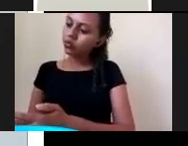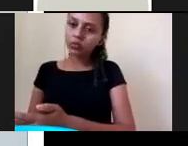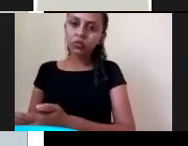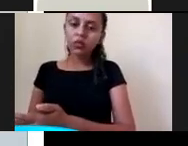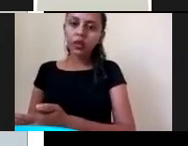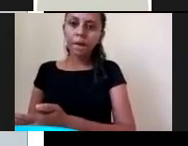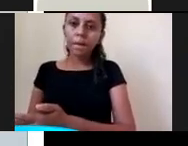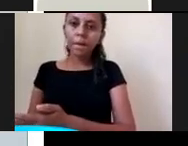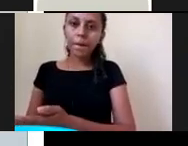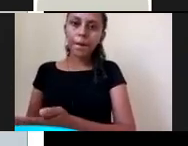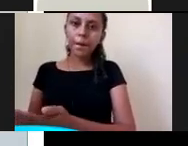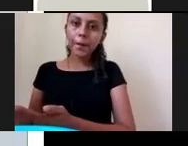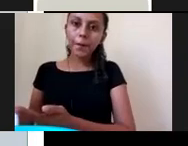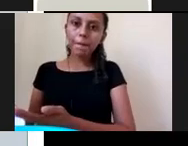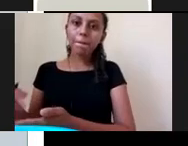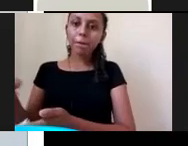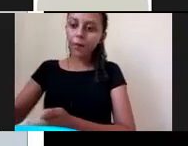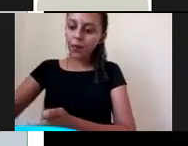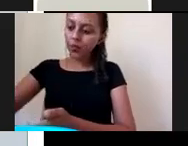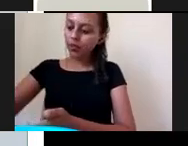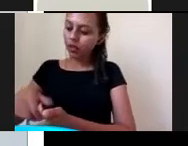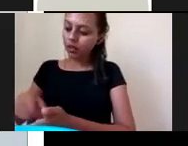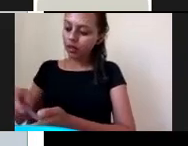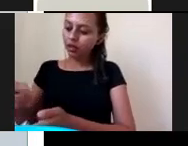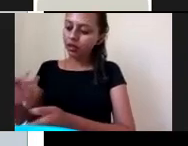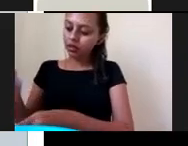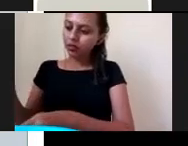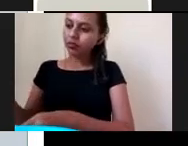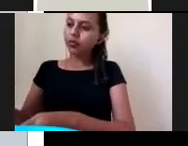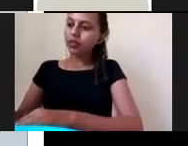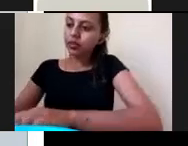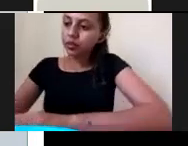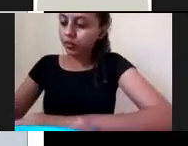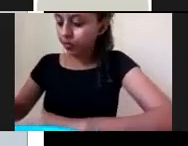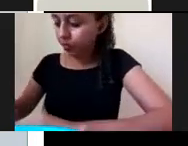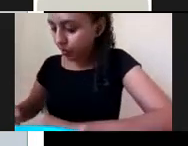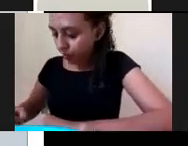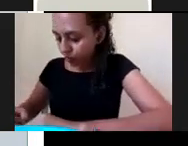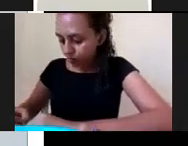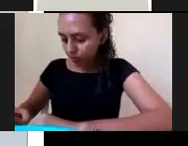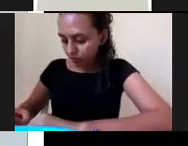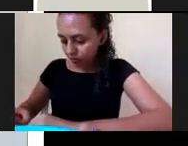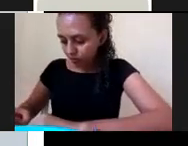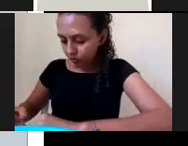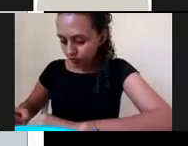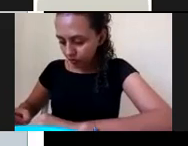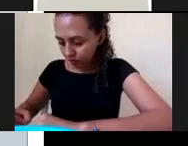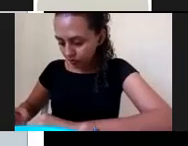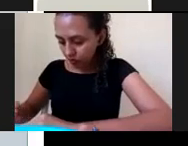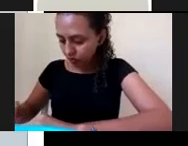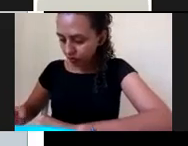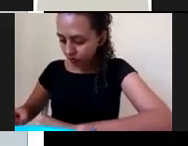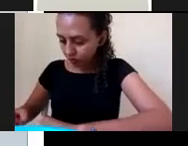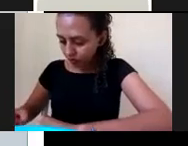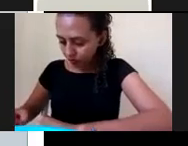são inspeção, palpação, percussão e ausculto. Isso. Mas o que é que significa cada um deles?